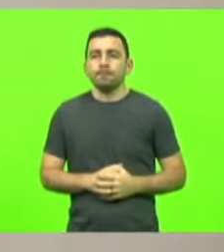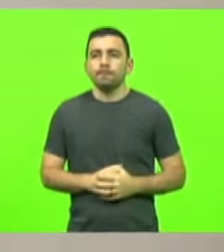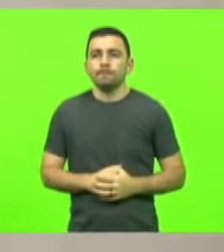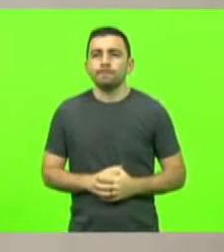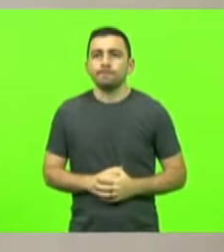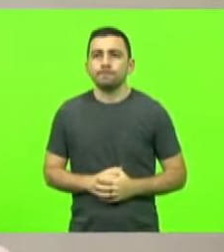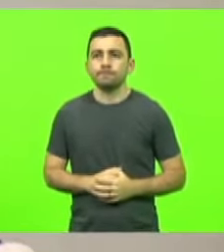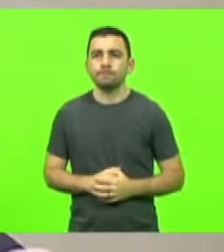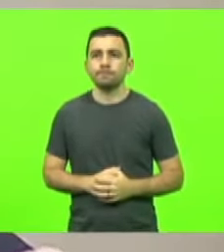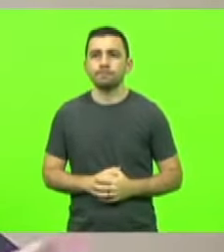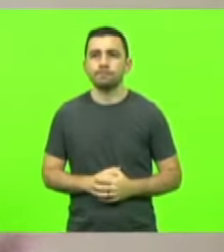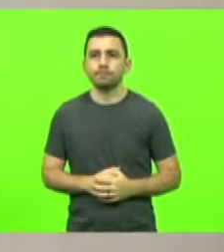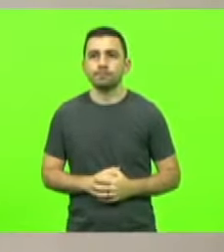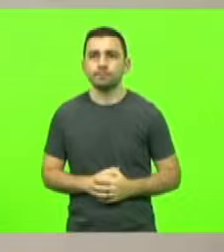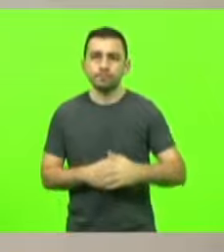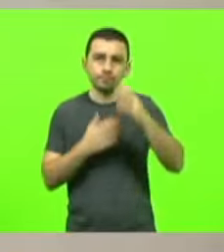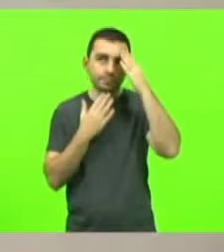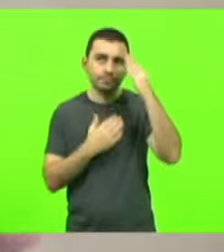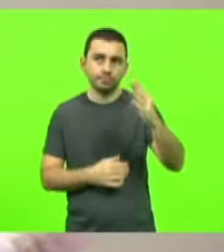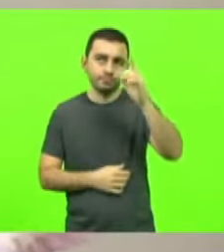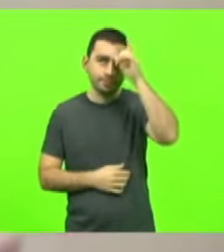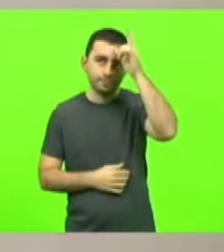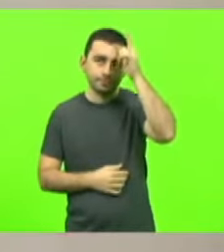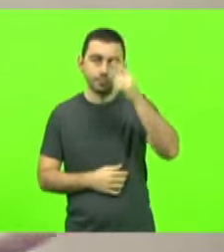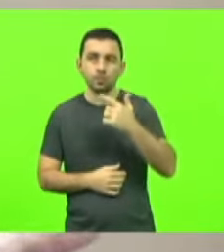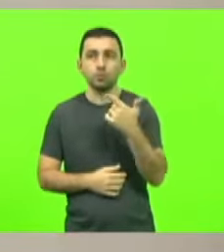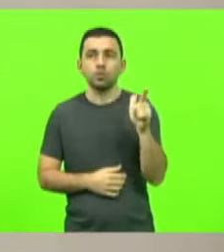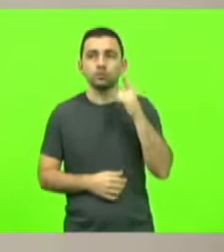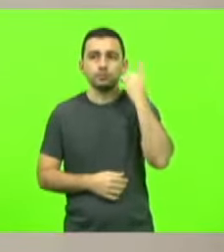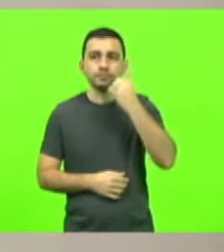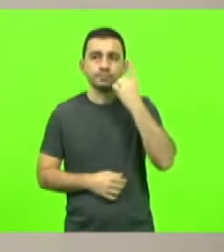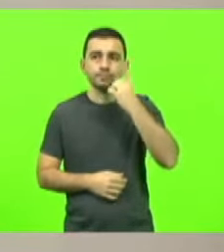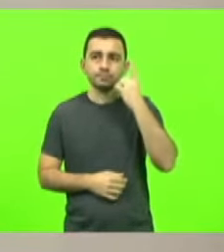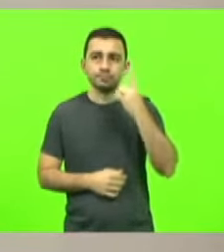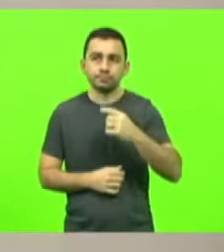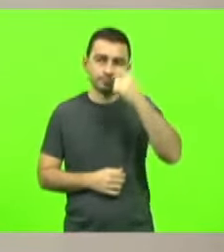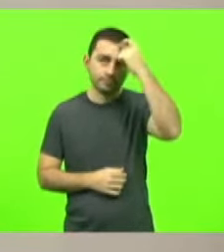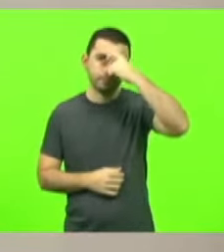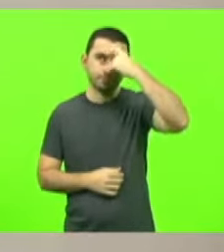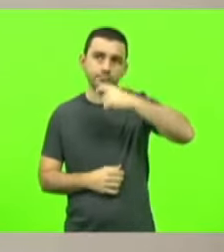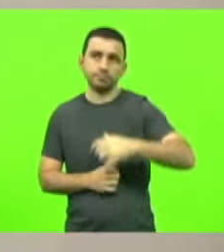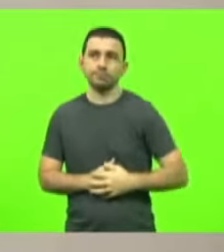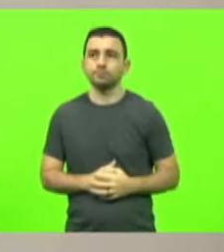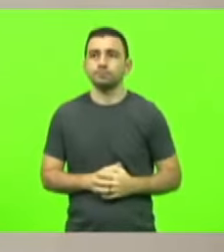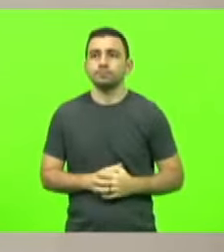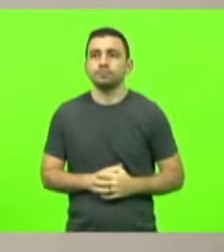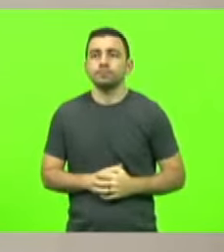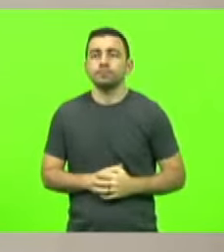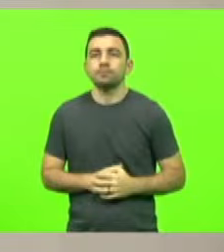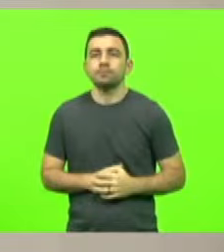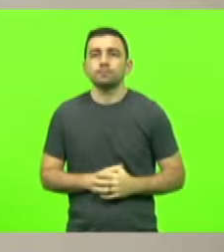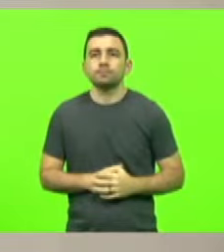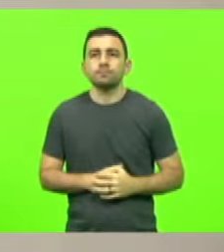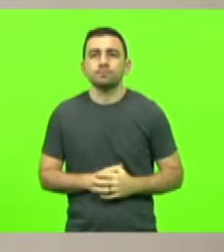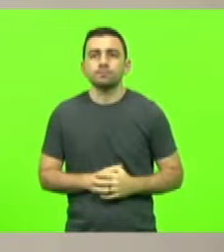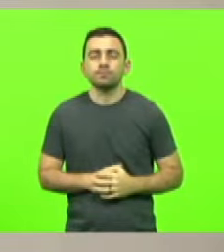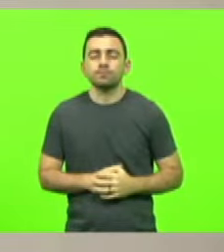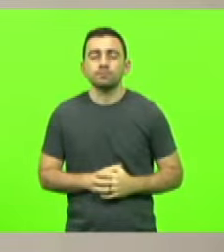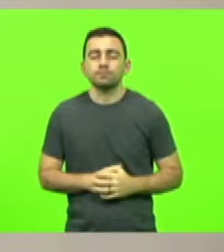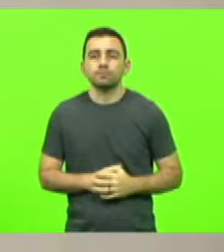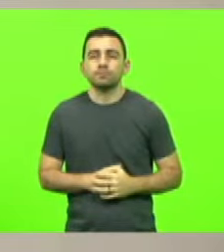Obrigado, deputado Lima. Próximo deputado, Maurício Kudillac. Deputado